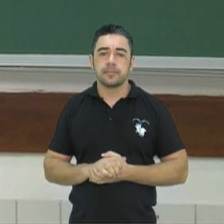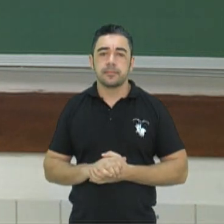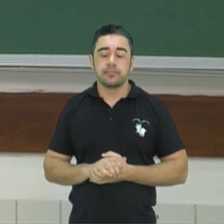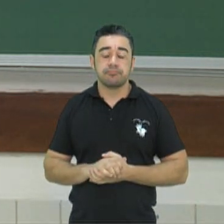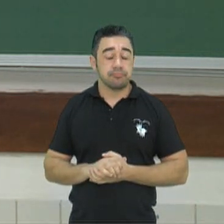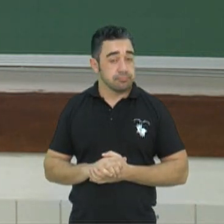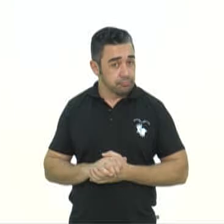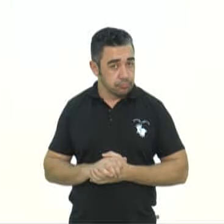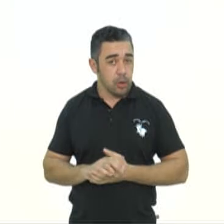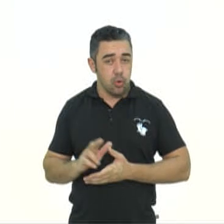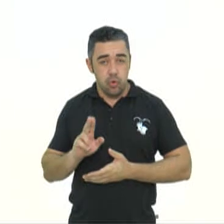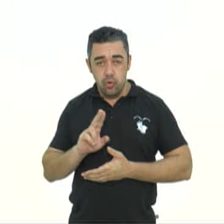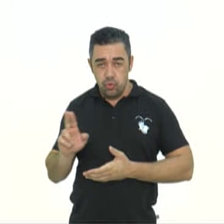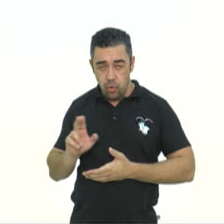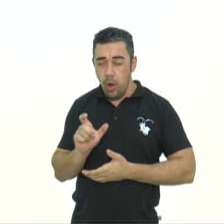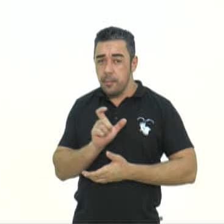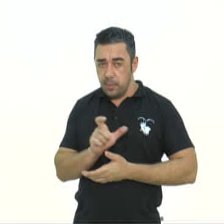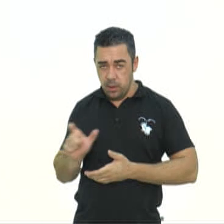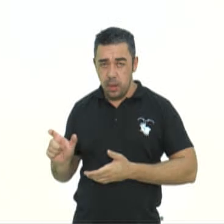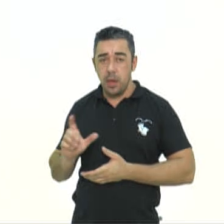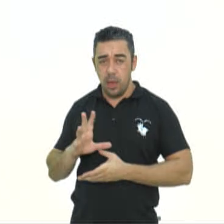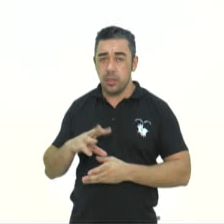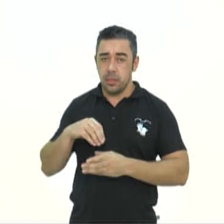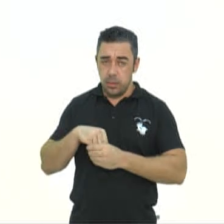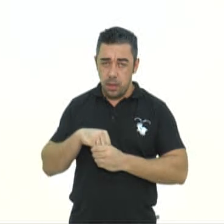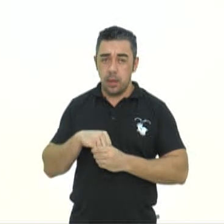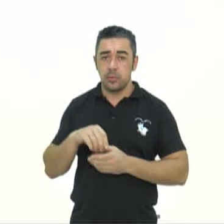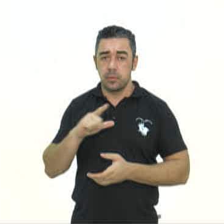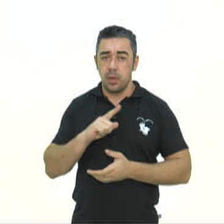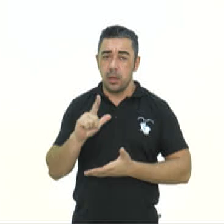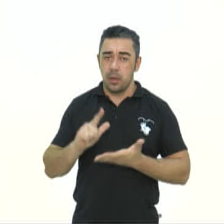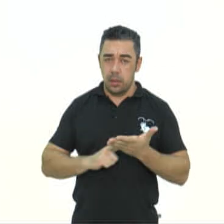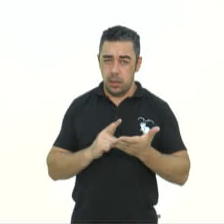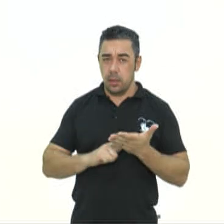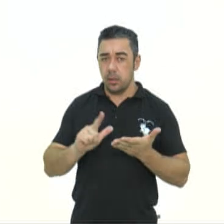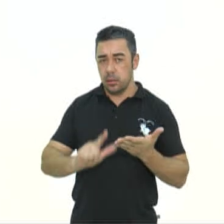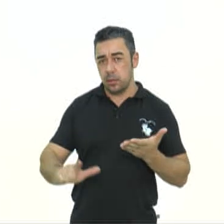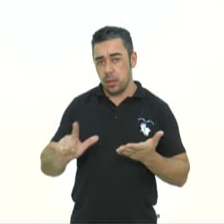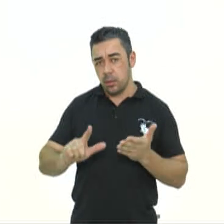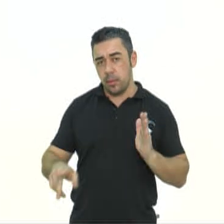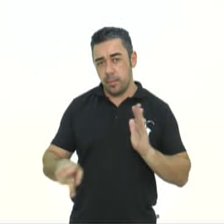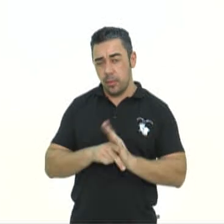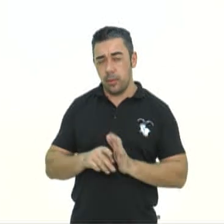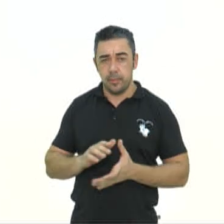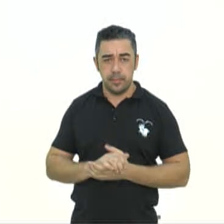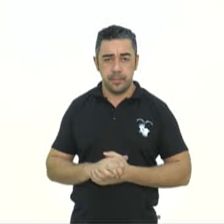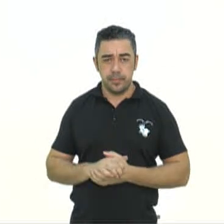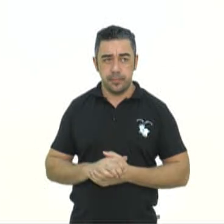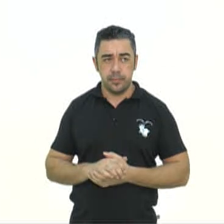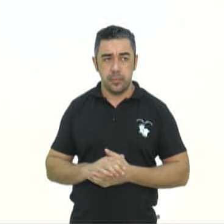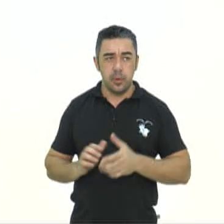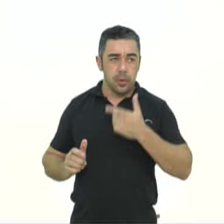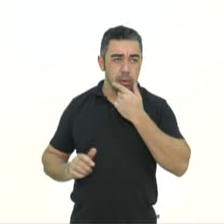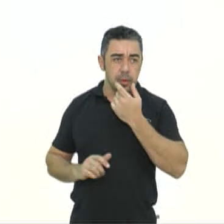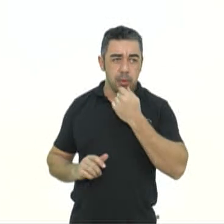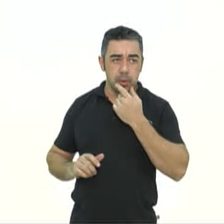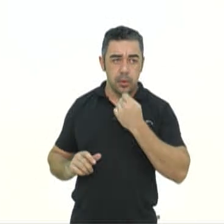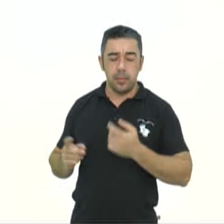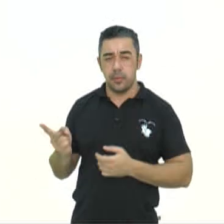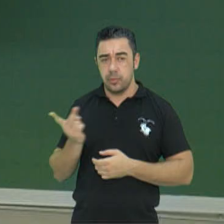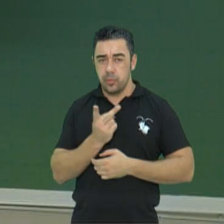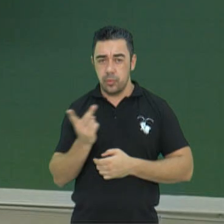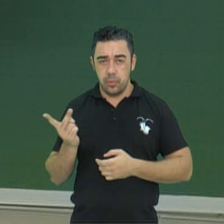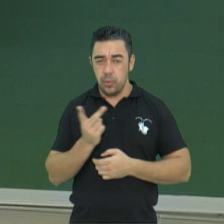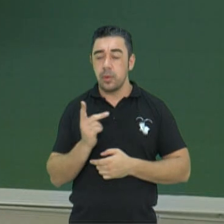Então, alguns nomes que fazem parte da literatura colombiana. Olha lá, o Pablo Neruda e a Gabriela Mistral, eles